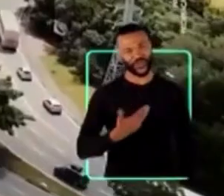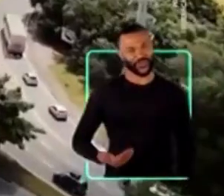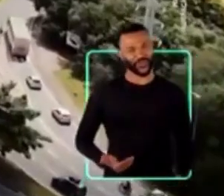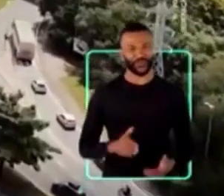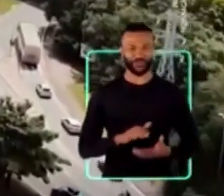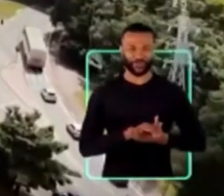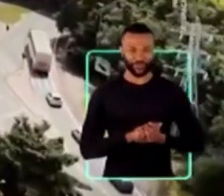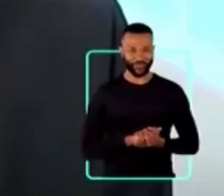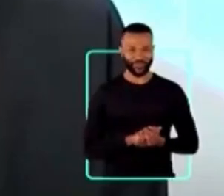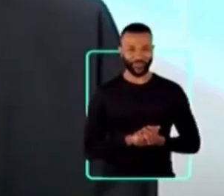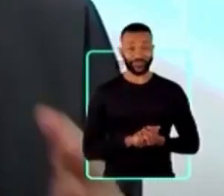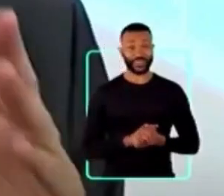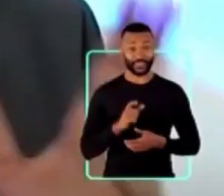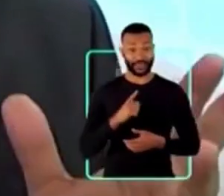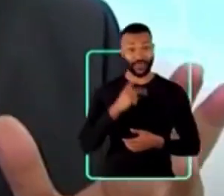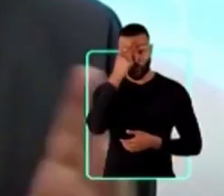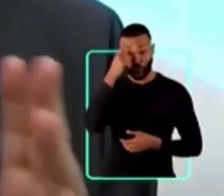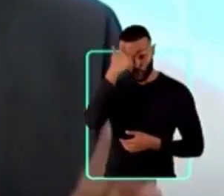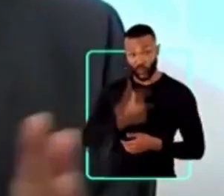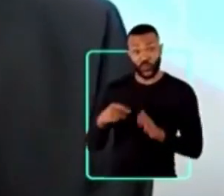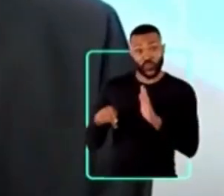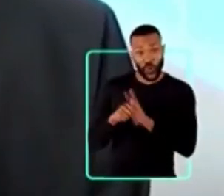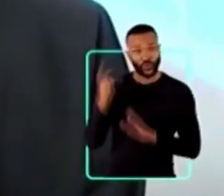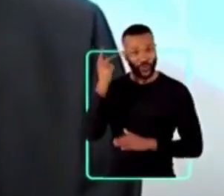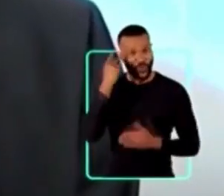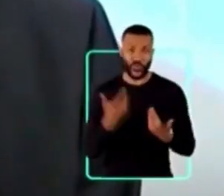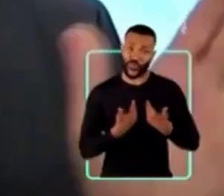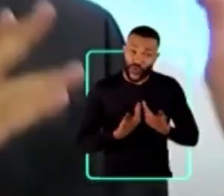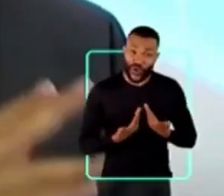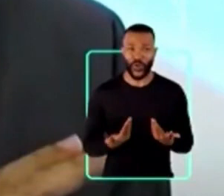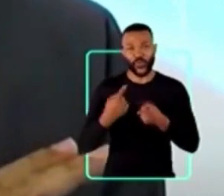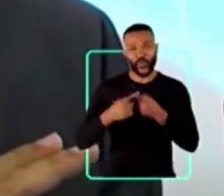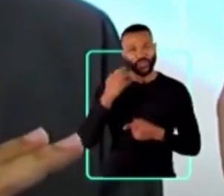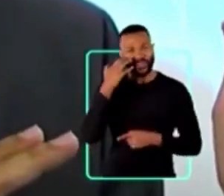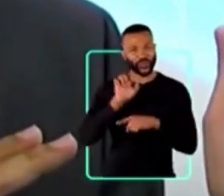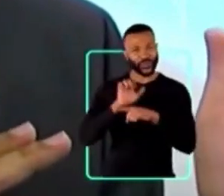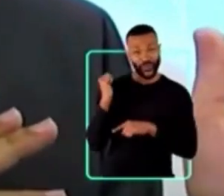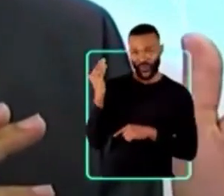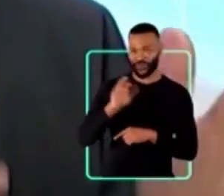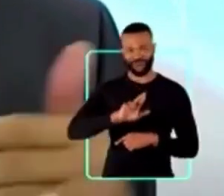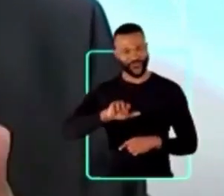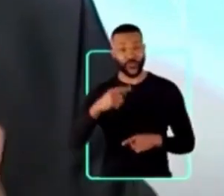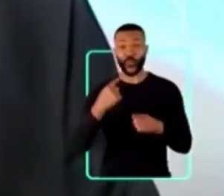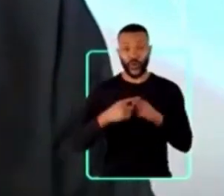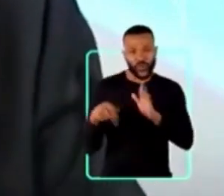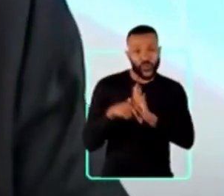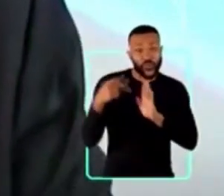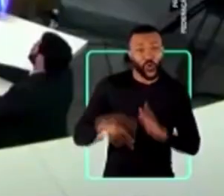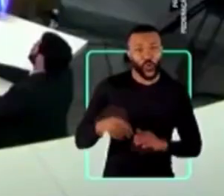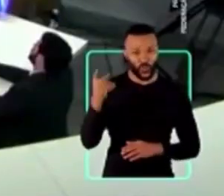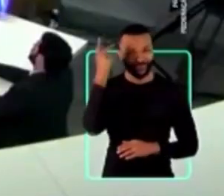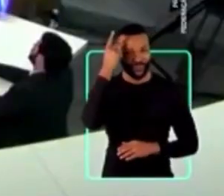Haddad Governador. Se tem um cara paulista nessa disputa, sou eu. Não é porque o Tarcísio é de fora, é porque eu sou